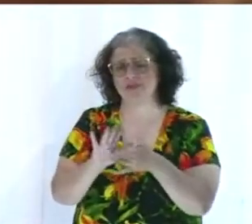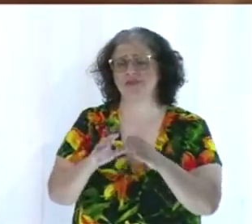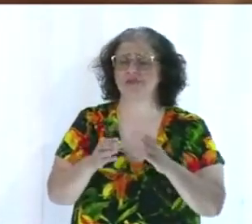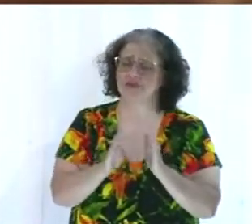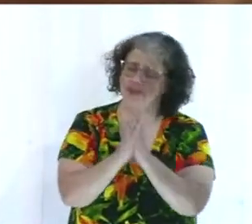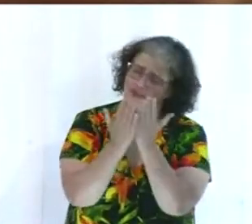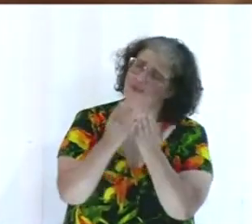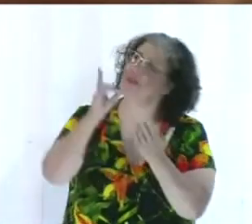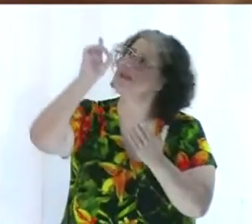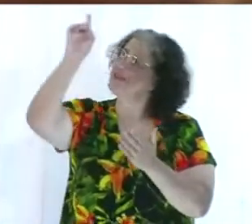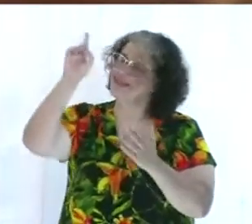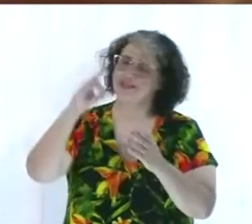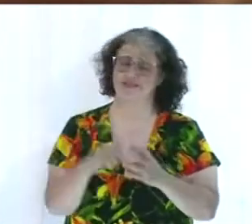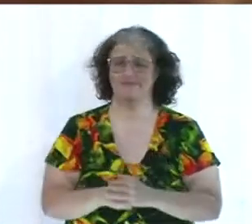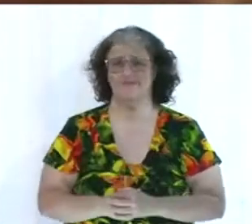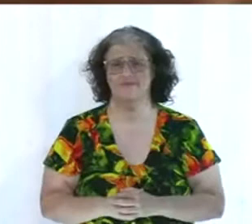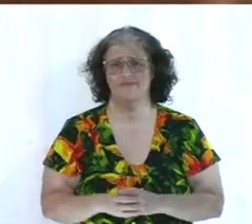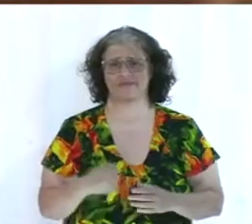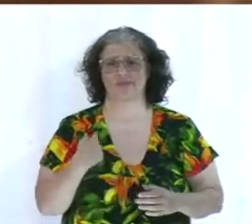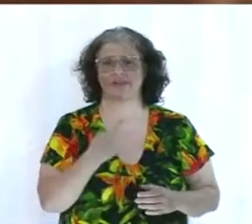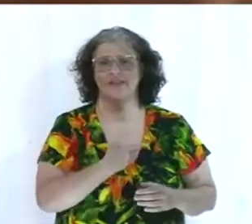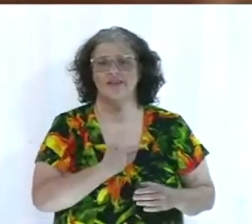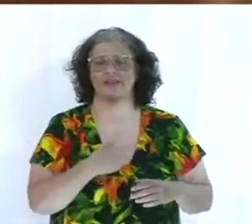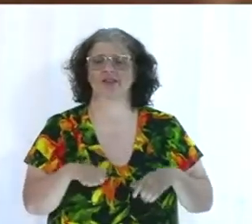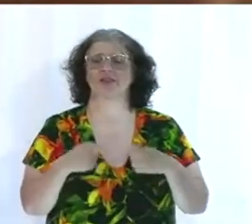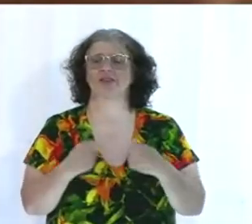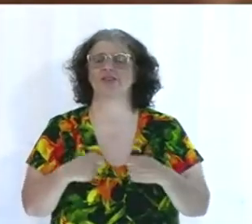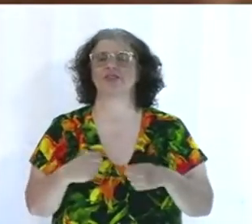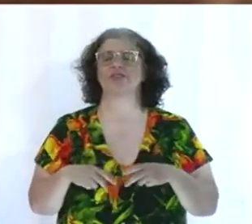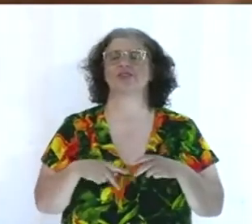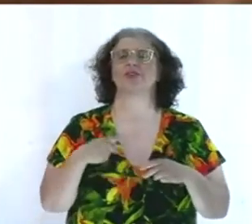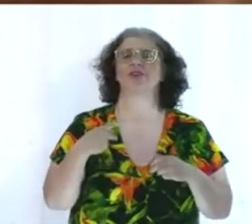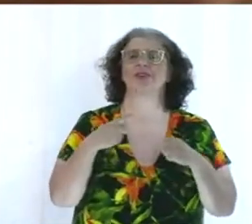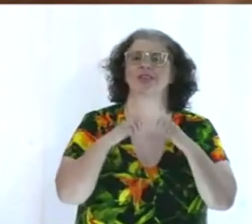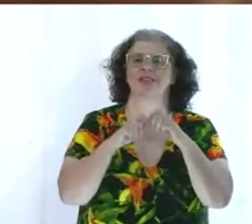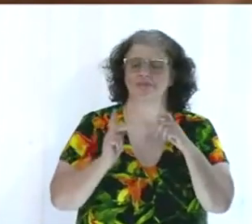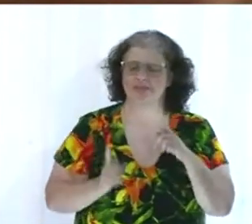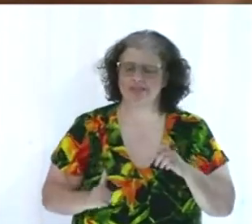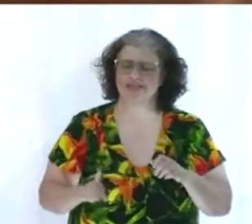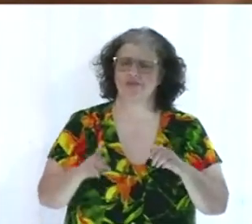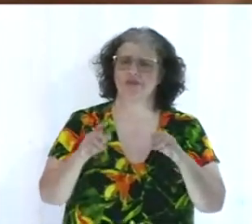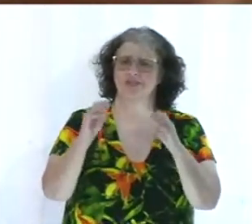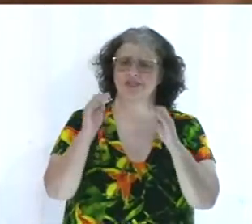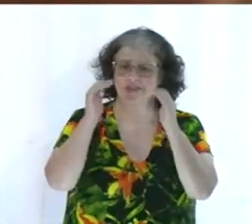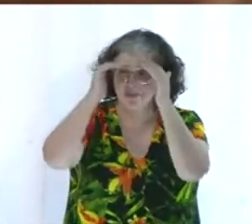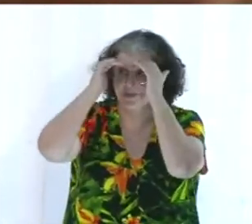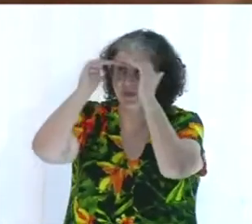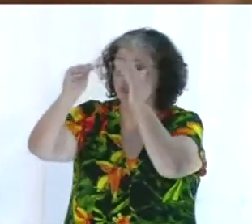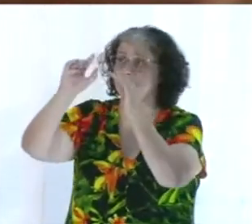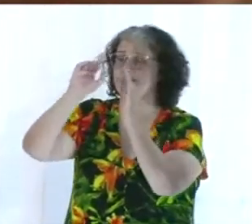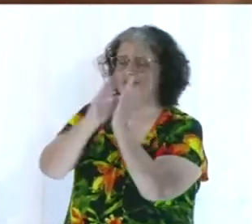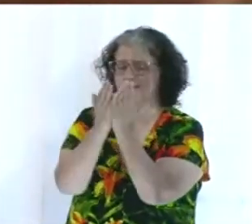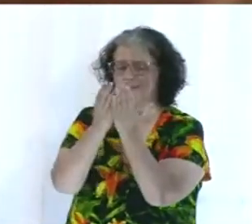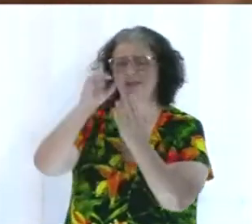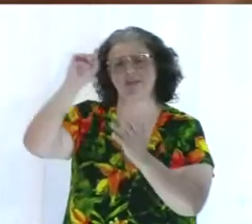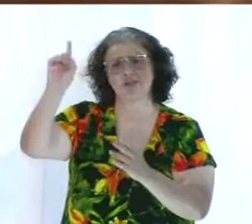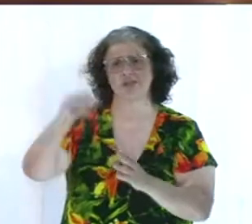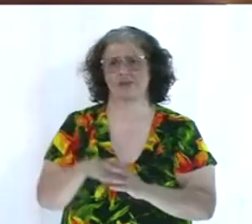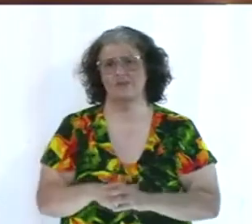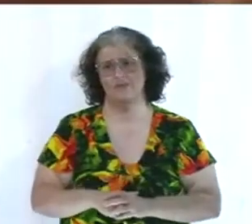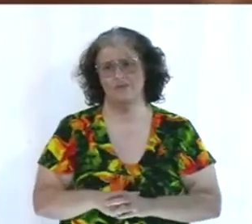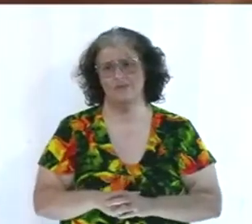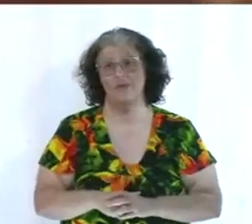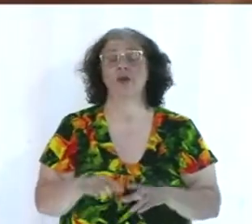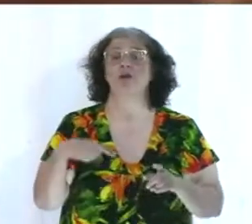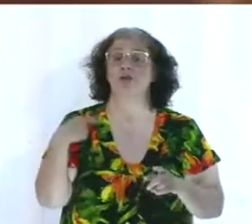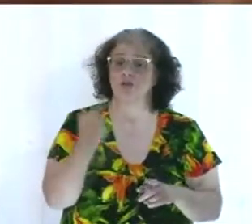nossos filhos, para que observemos os seus ensinamentos e os cumpramos. Nós já temos a palavra de Deus, mas nós vemos